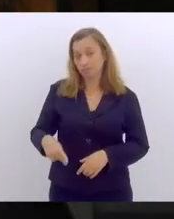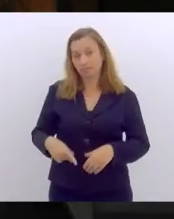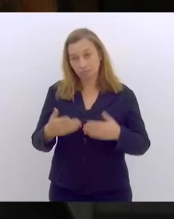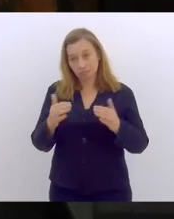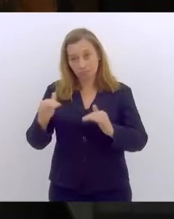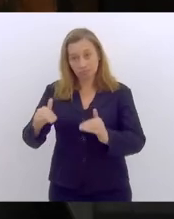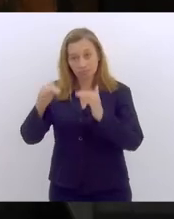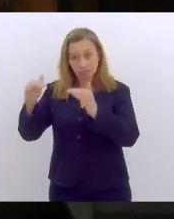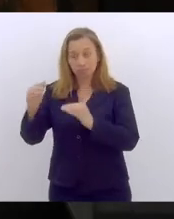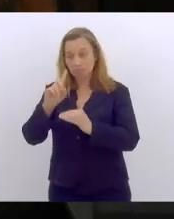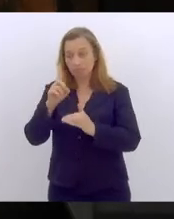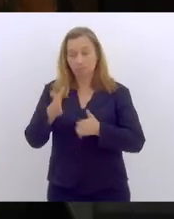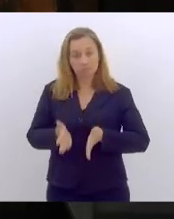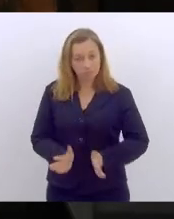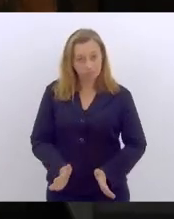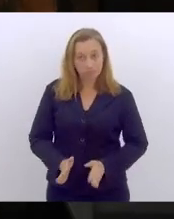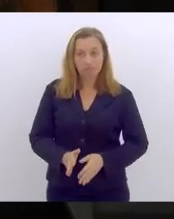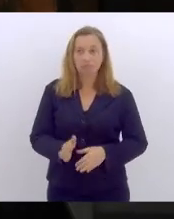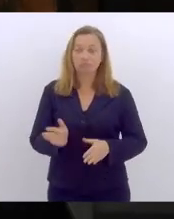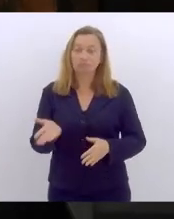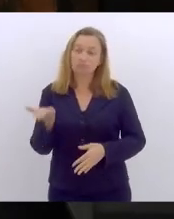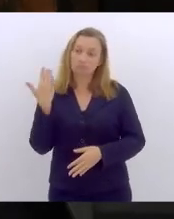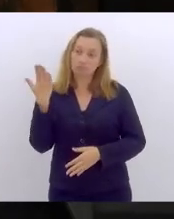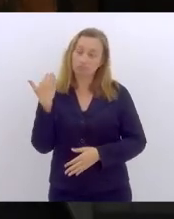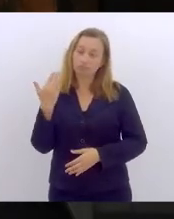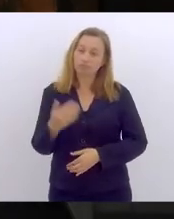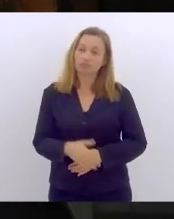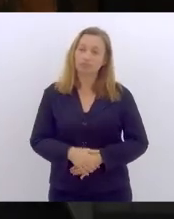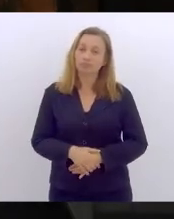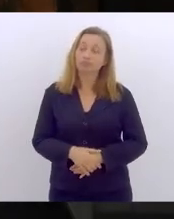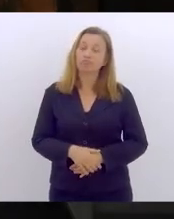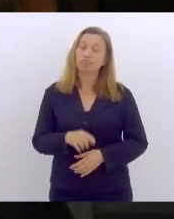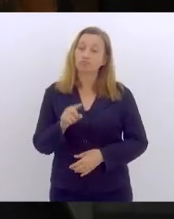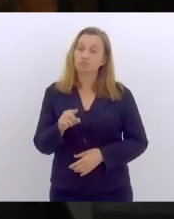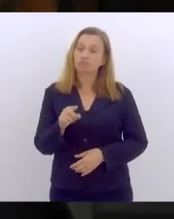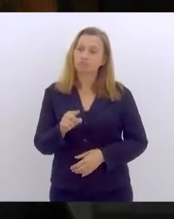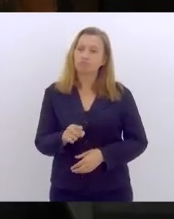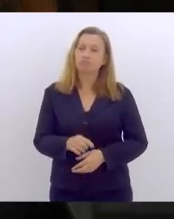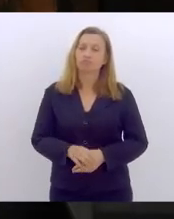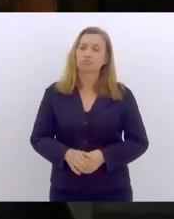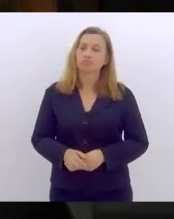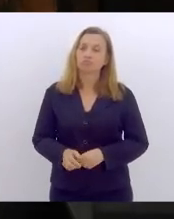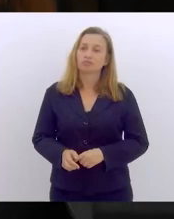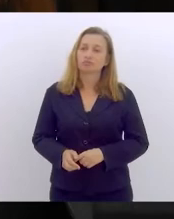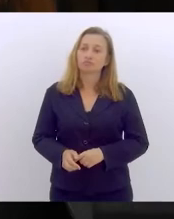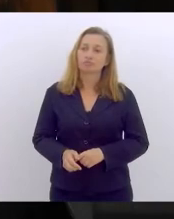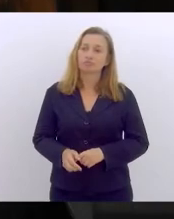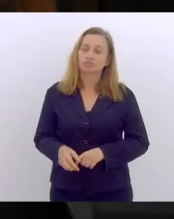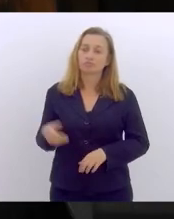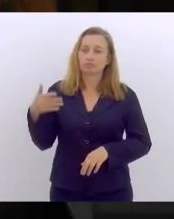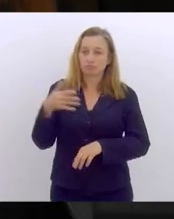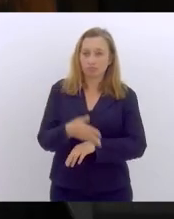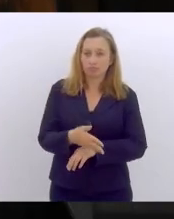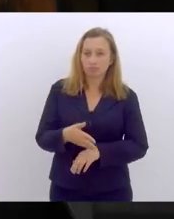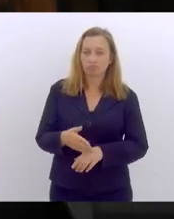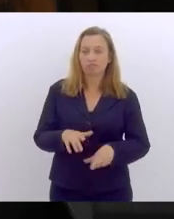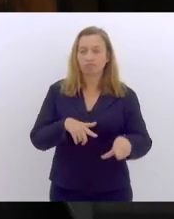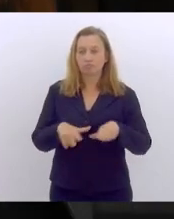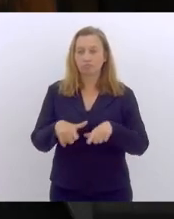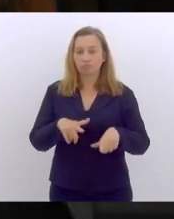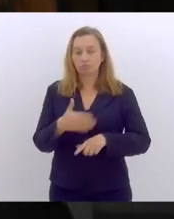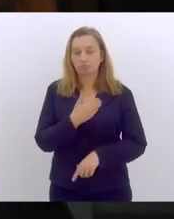seguramente ainda não era nascida, em que para você, quando ingressava no serviço